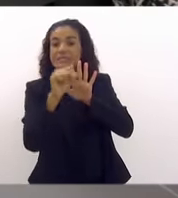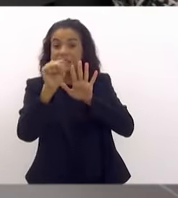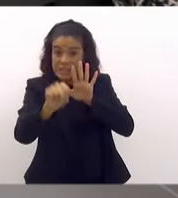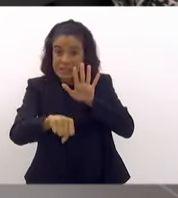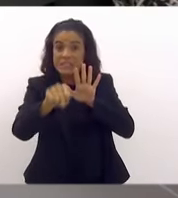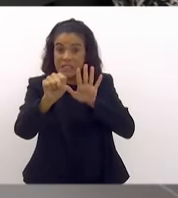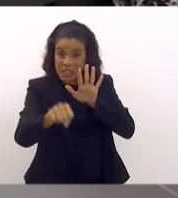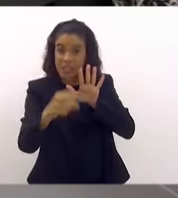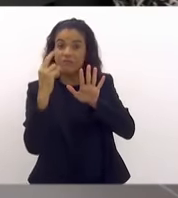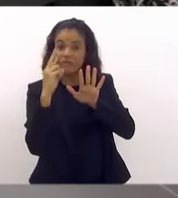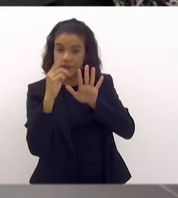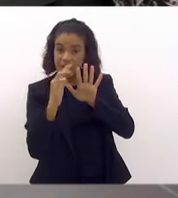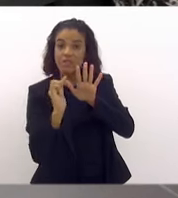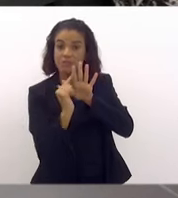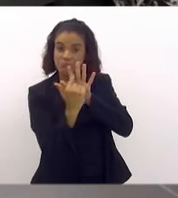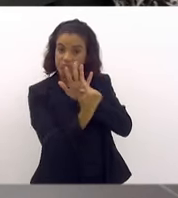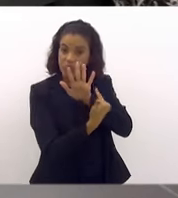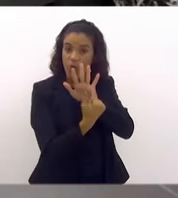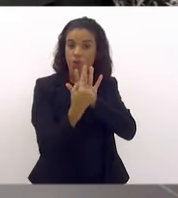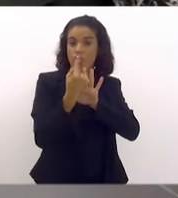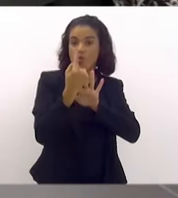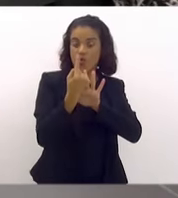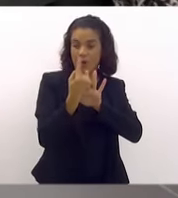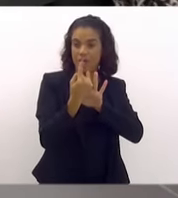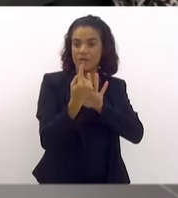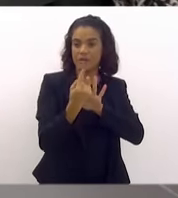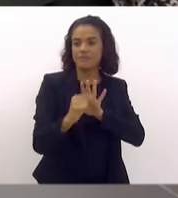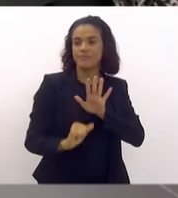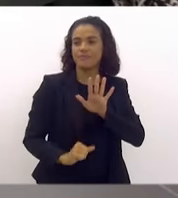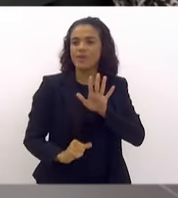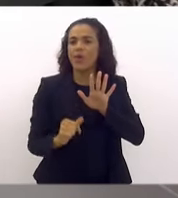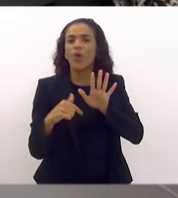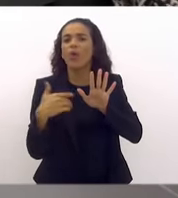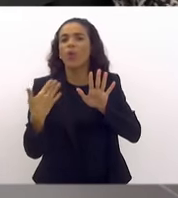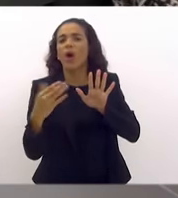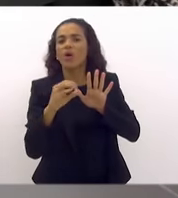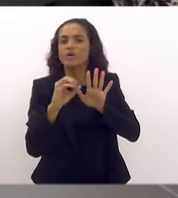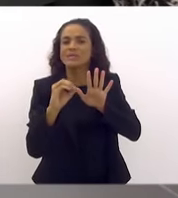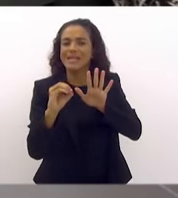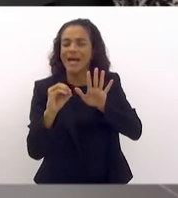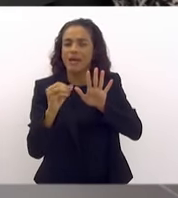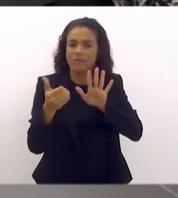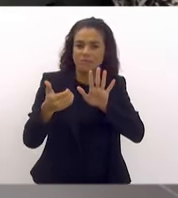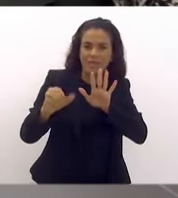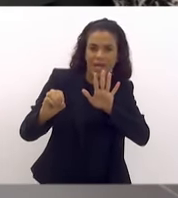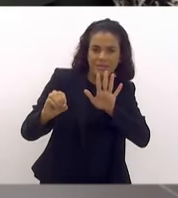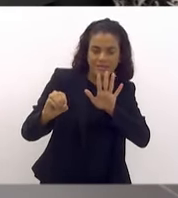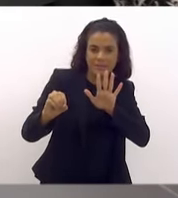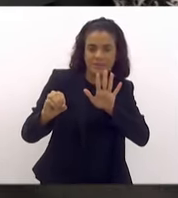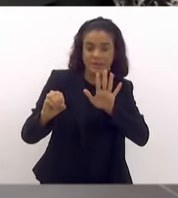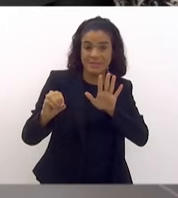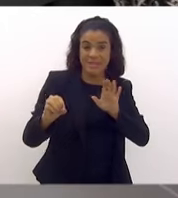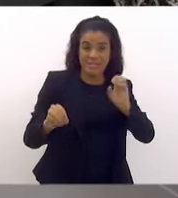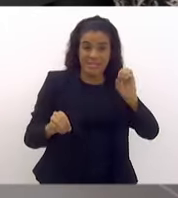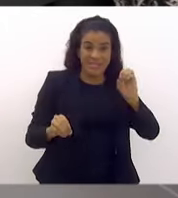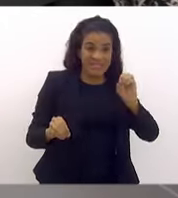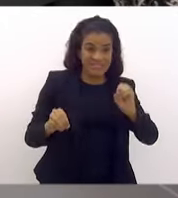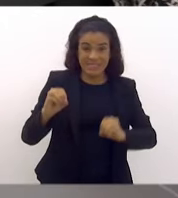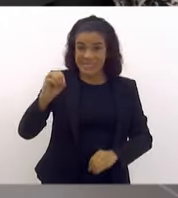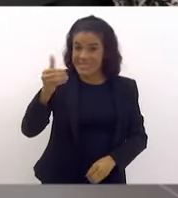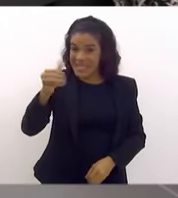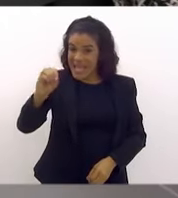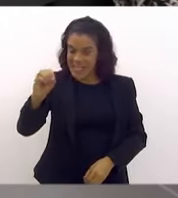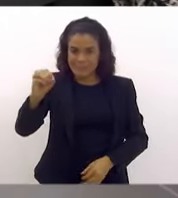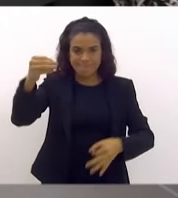Doutor reconheci Ok eu indago num grau de 0 a 10 10 a mais absoluta